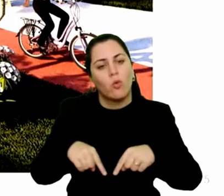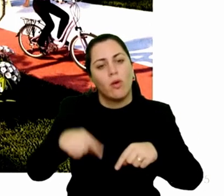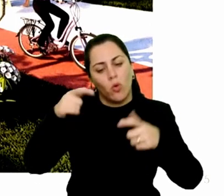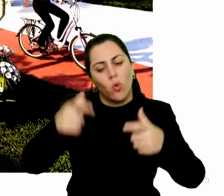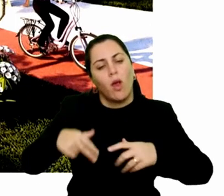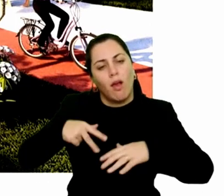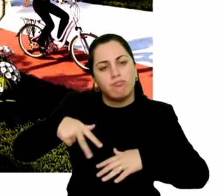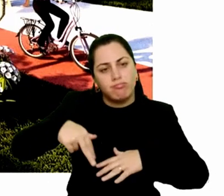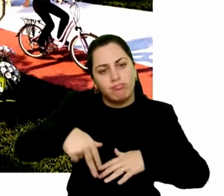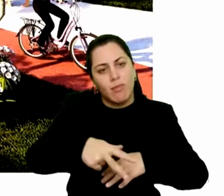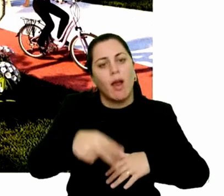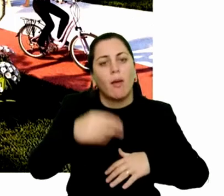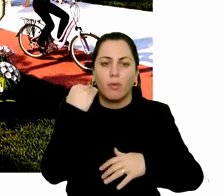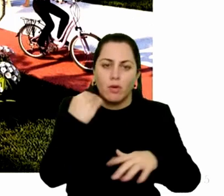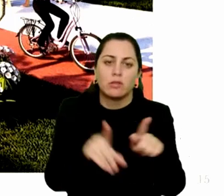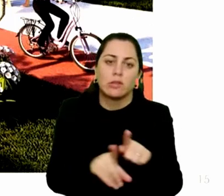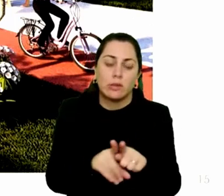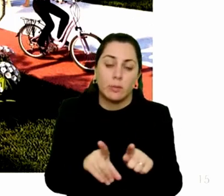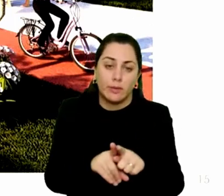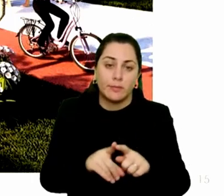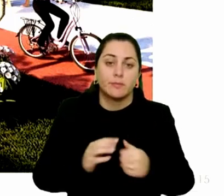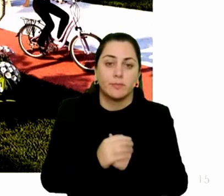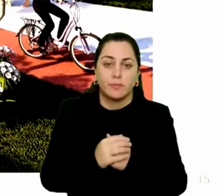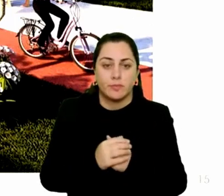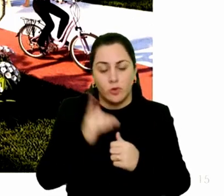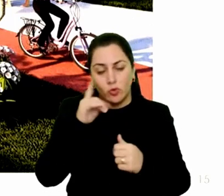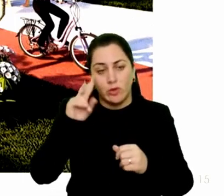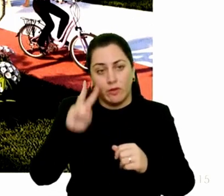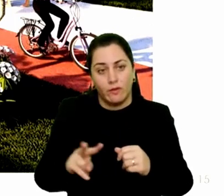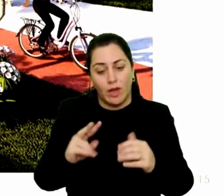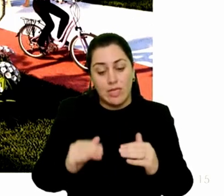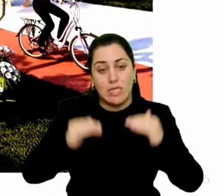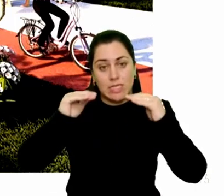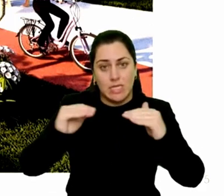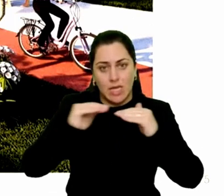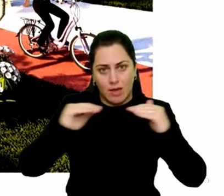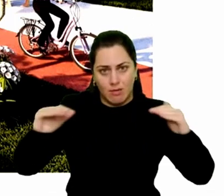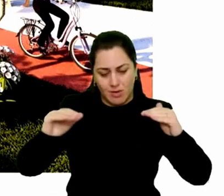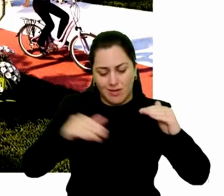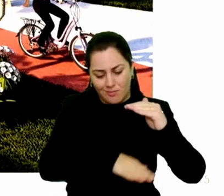para estender essa caminhada para ali suspenso sobre o lago, porque hoje a gente tem um